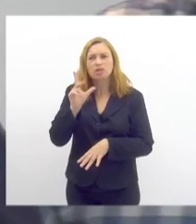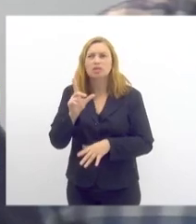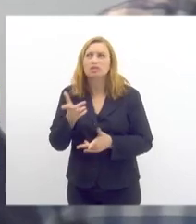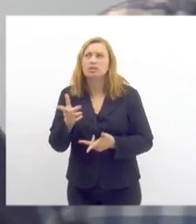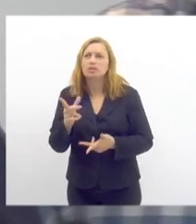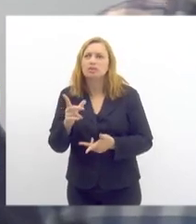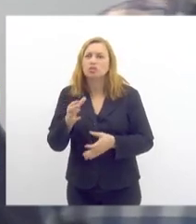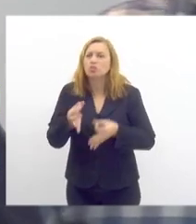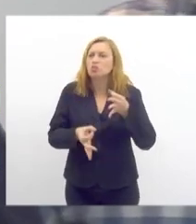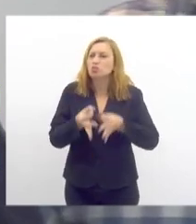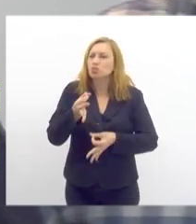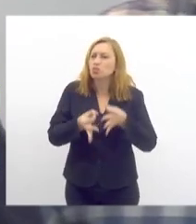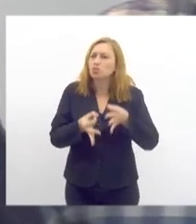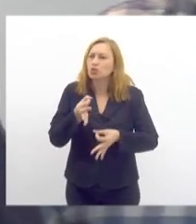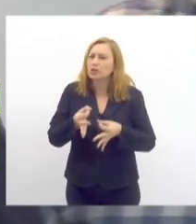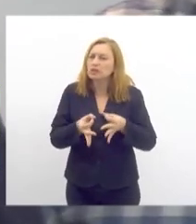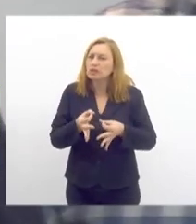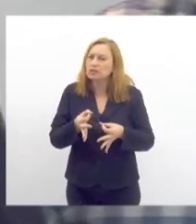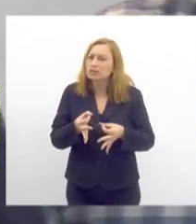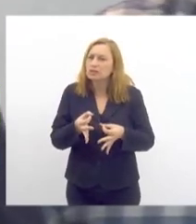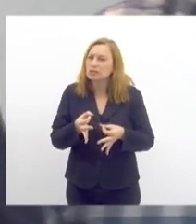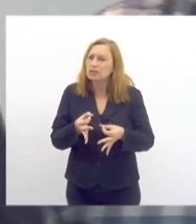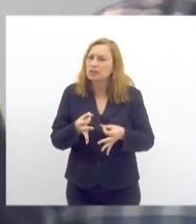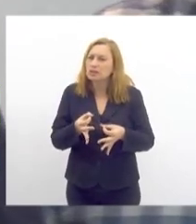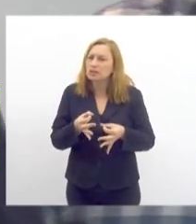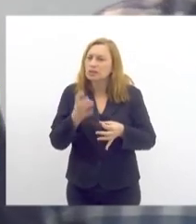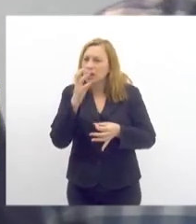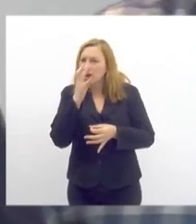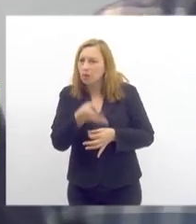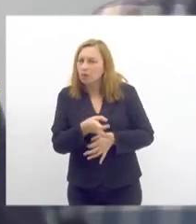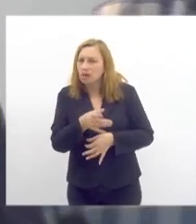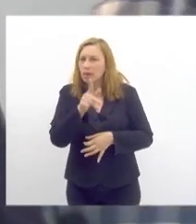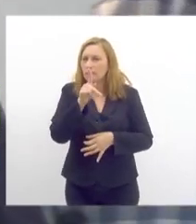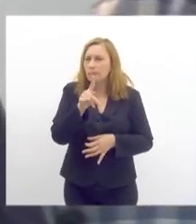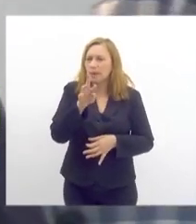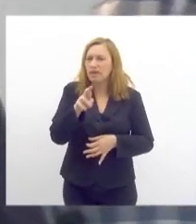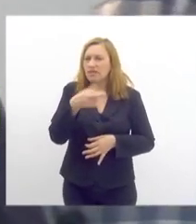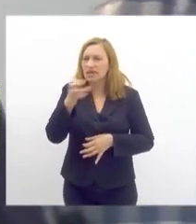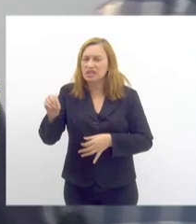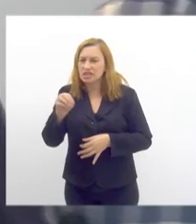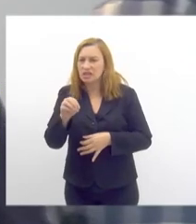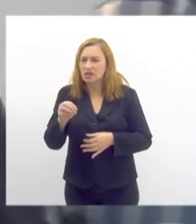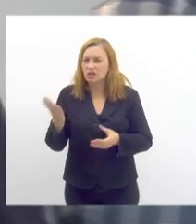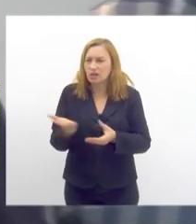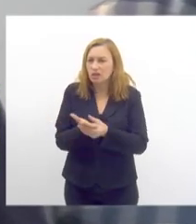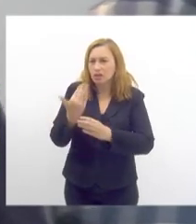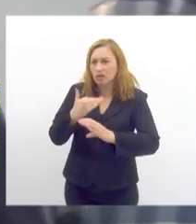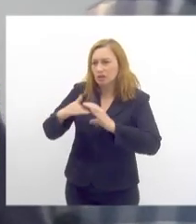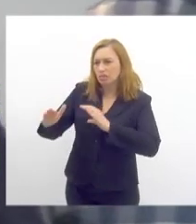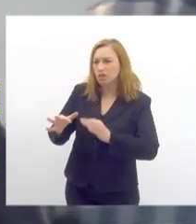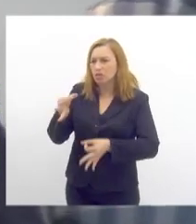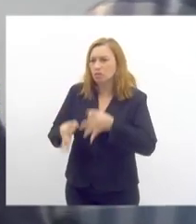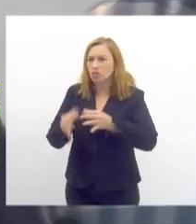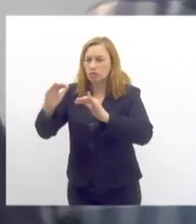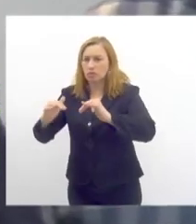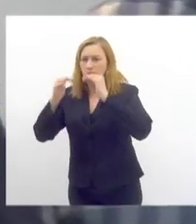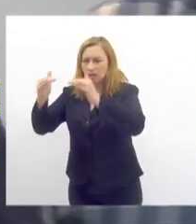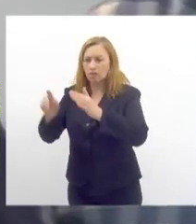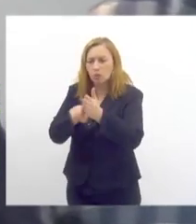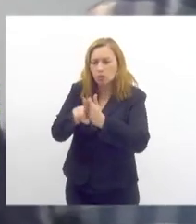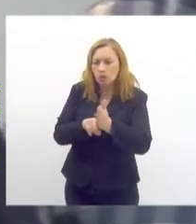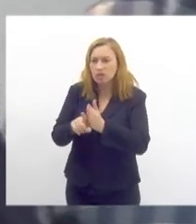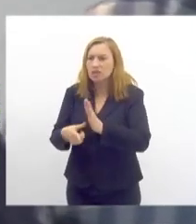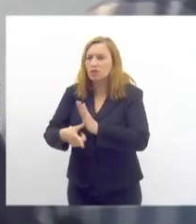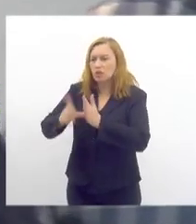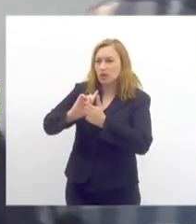provimento do juiz acusando a prevenção, encaminhando o processo para o desembargador que estava analisando